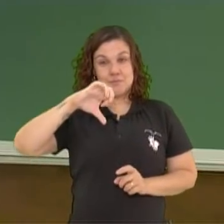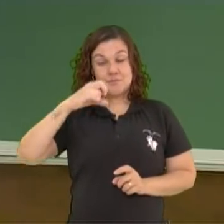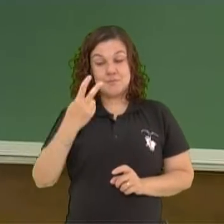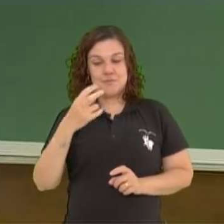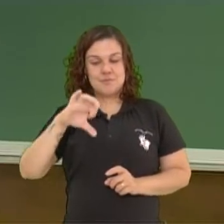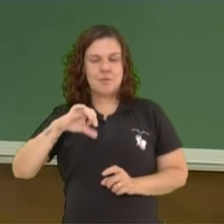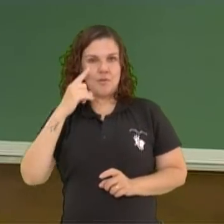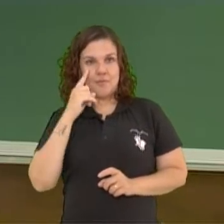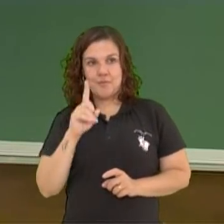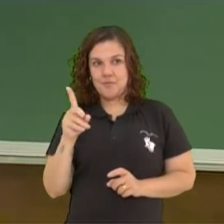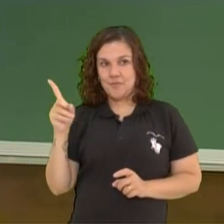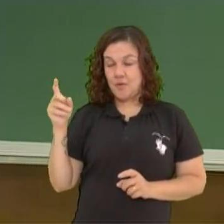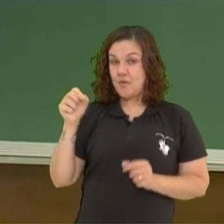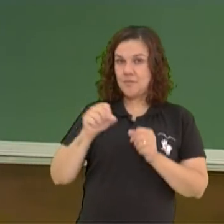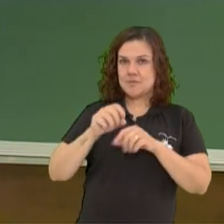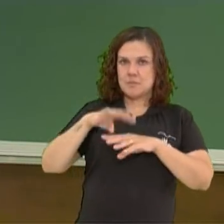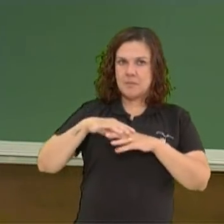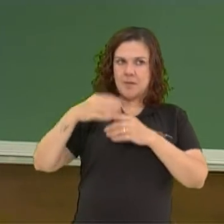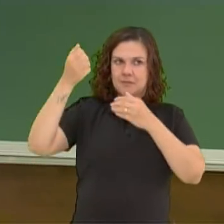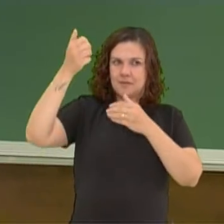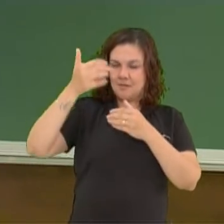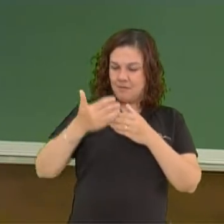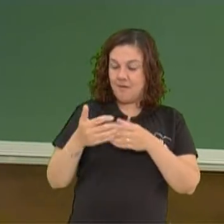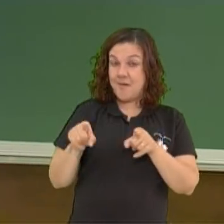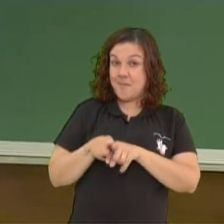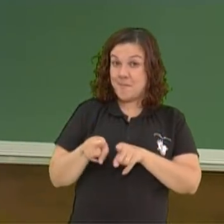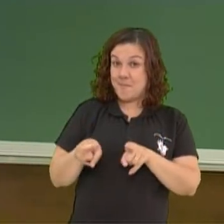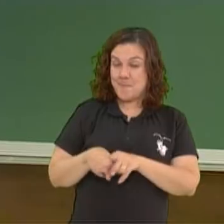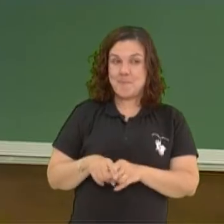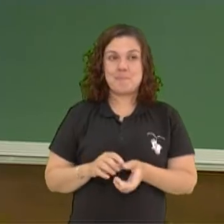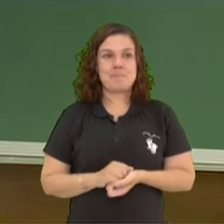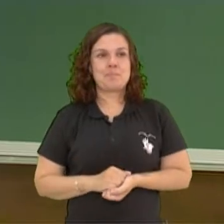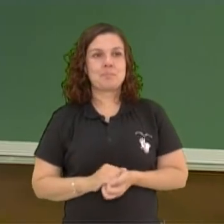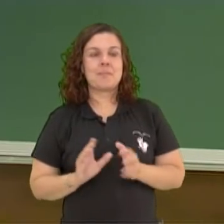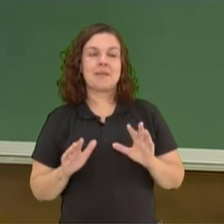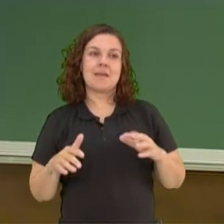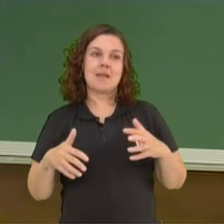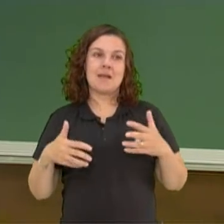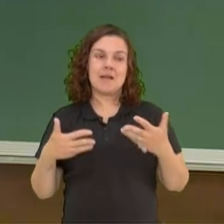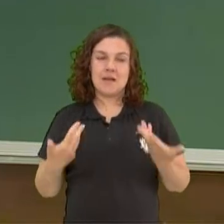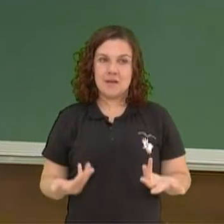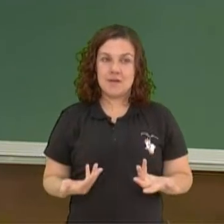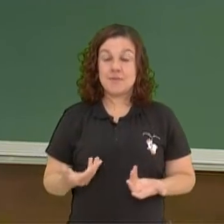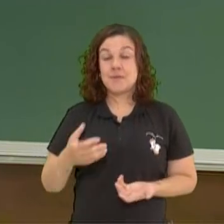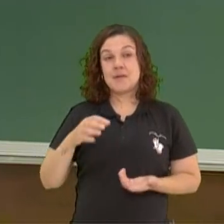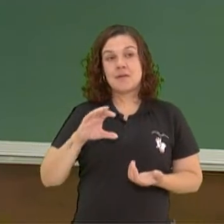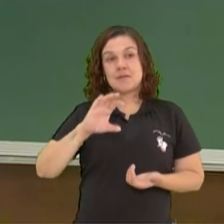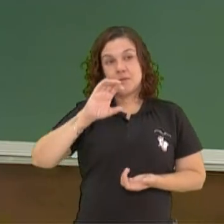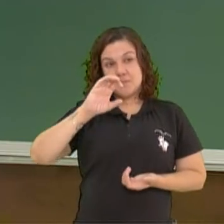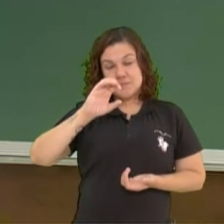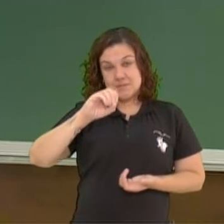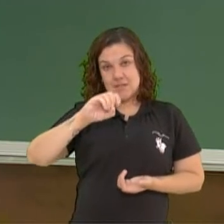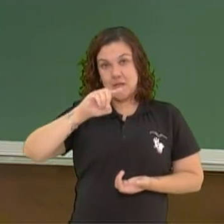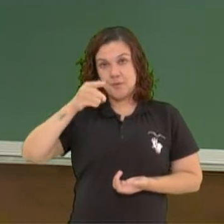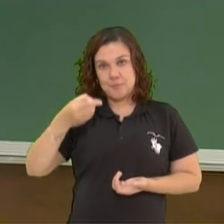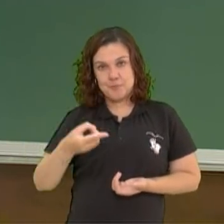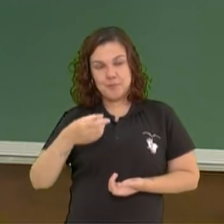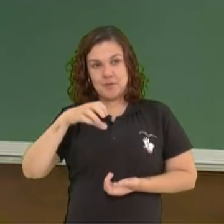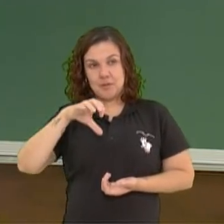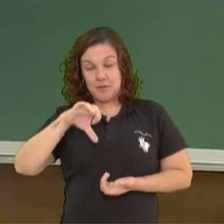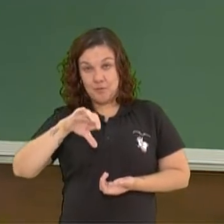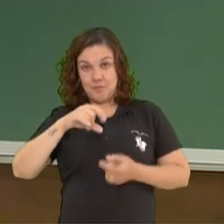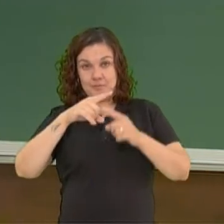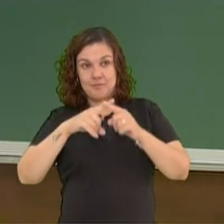0,729, ó. Tá vendo? A professora fez a mesma continha aqui, tá bom? Então, encontramos ali que 0,9 vezes 0,9